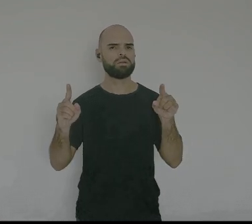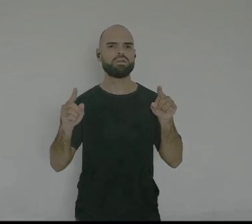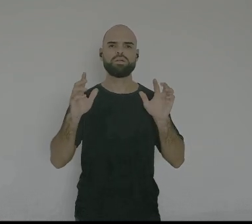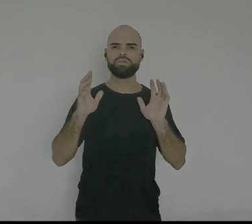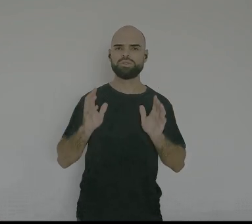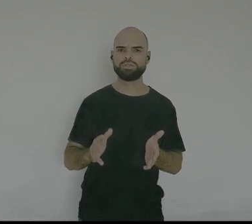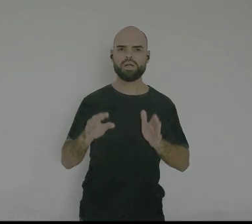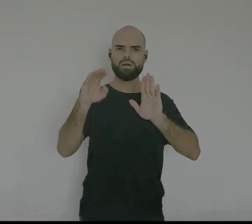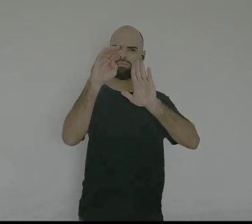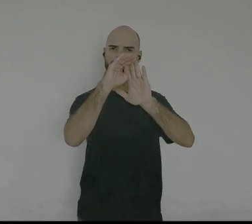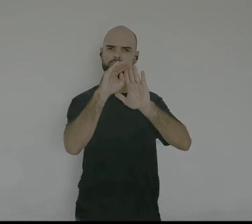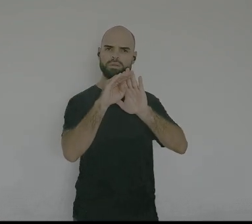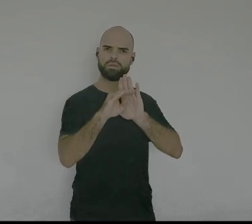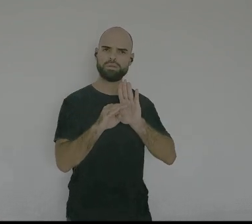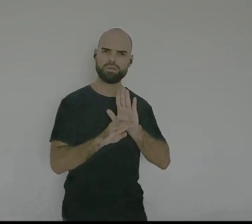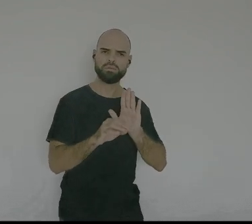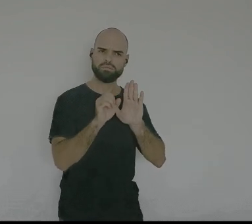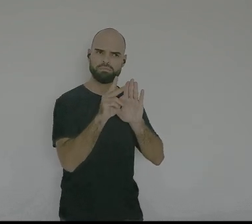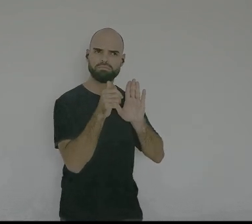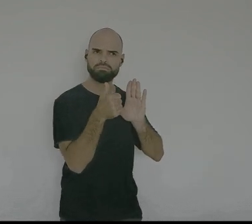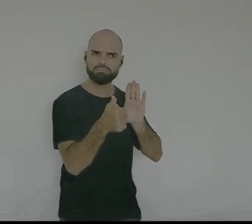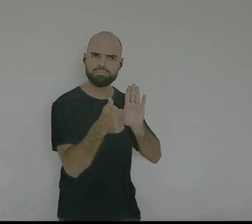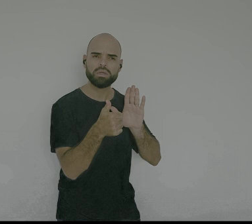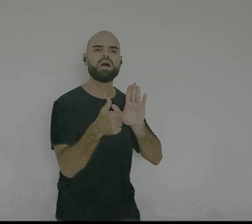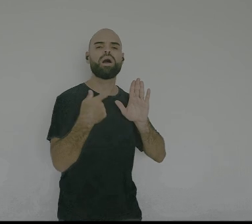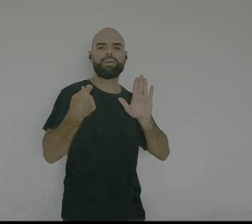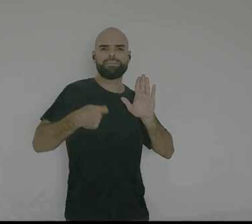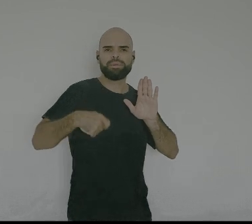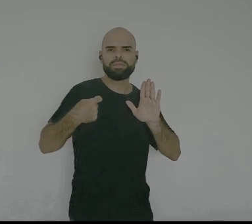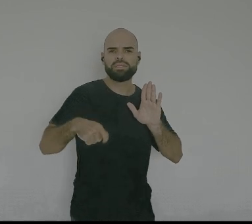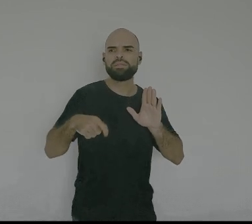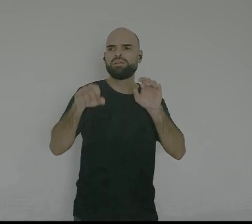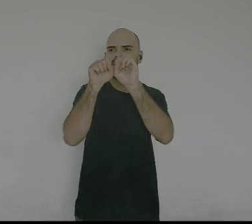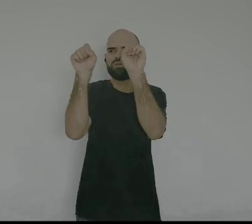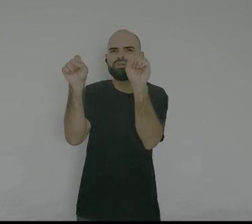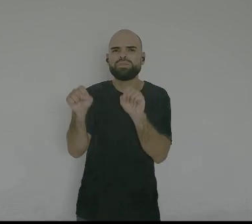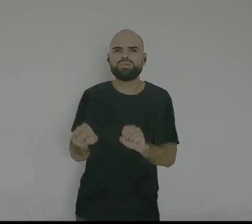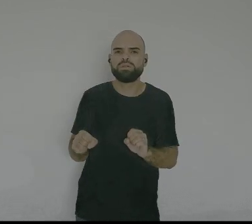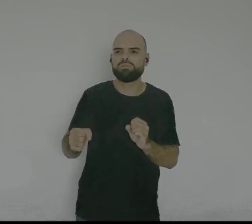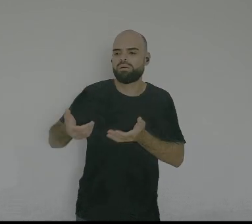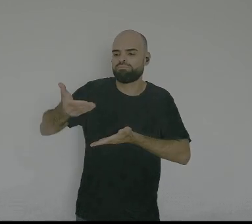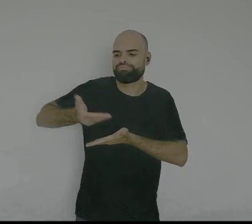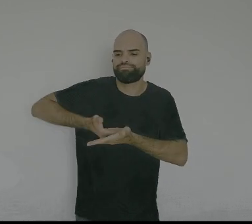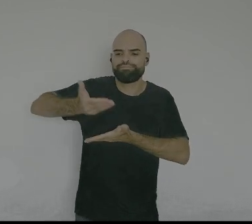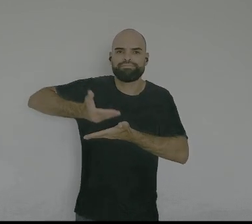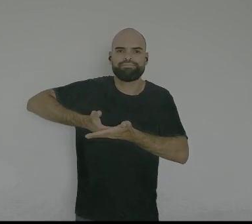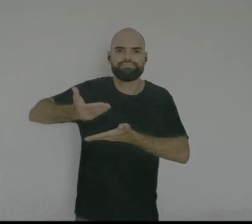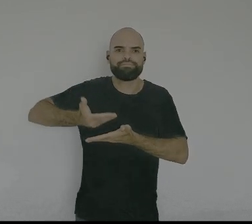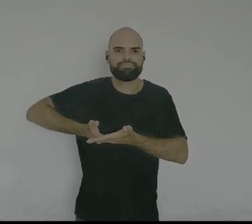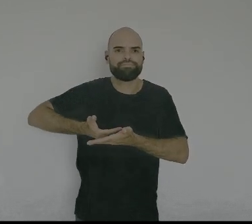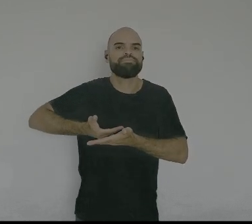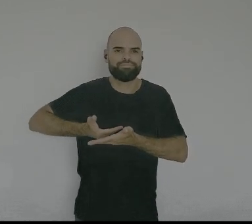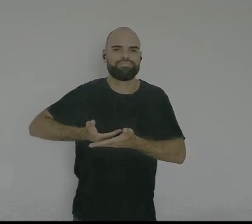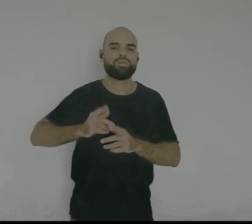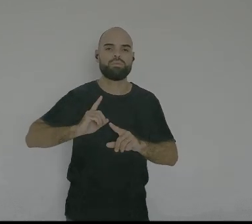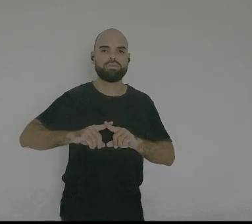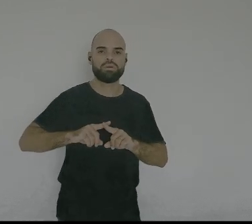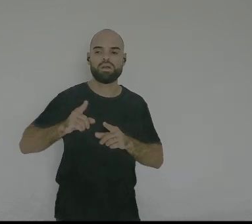Mas, feito o plano, é preciso também estabelecer o sistema de